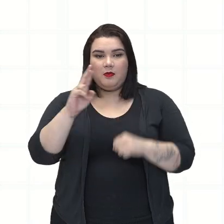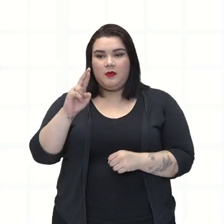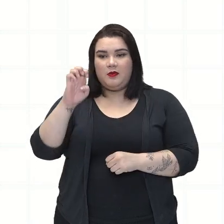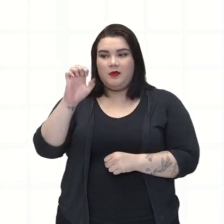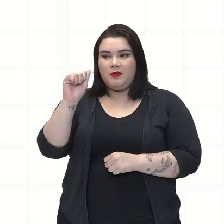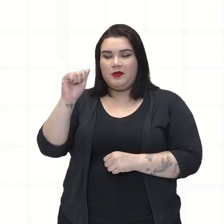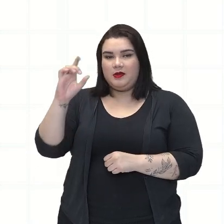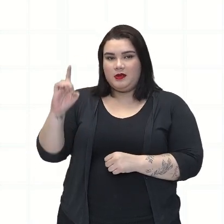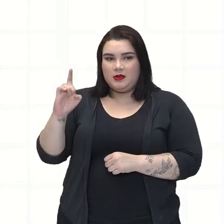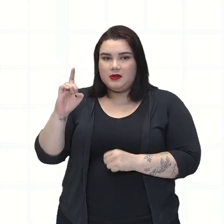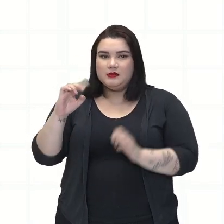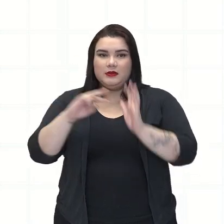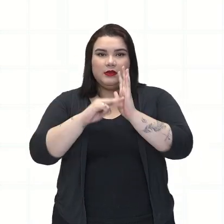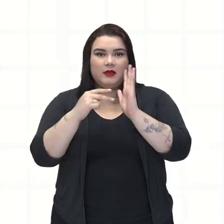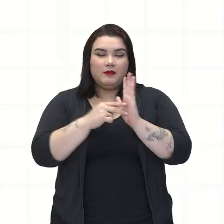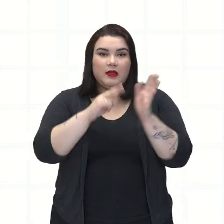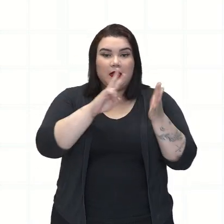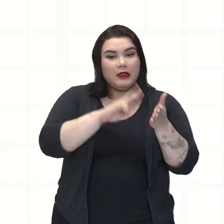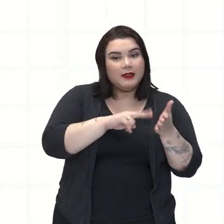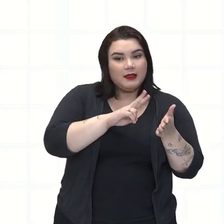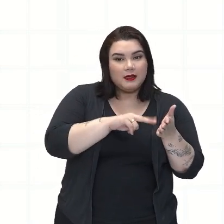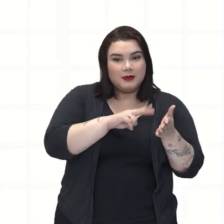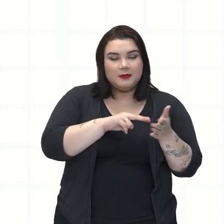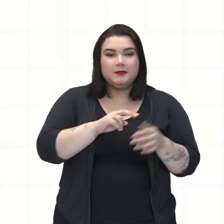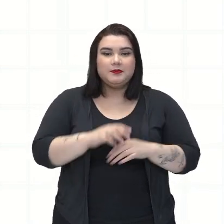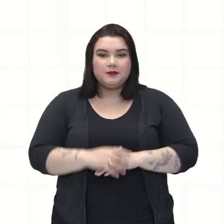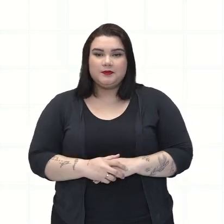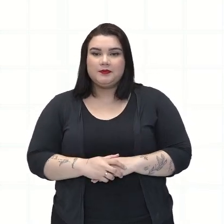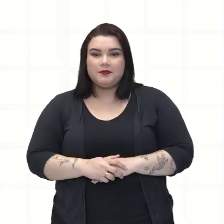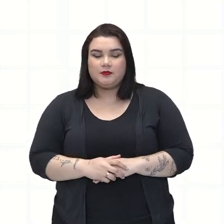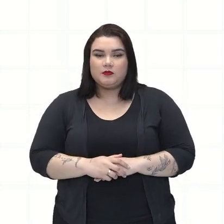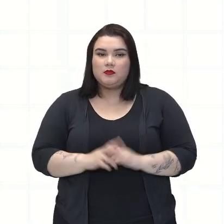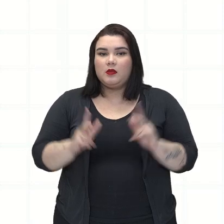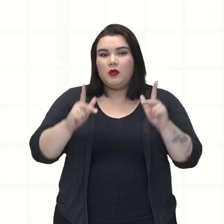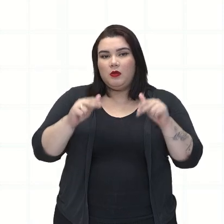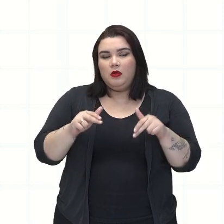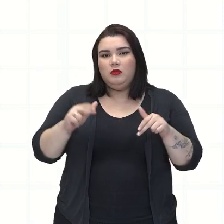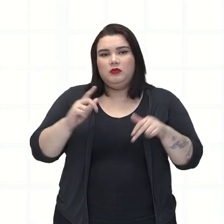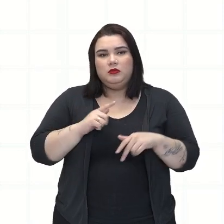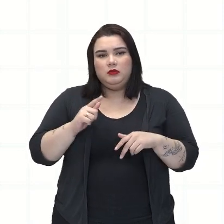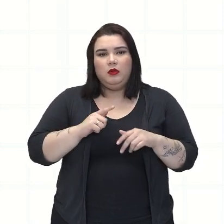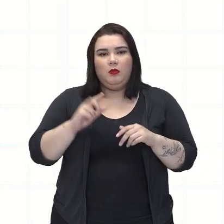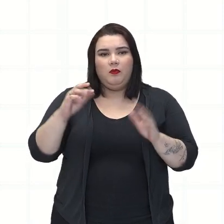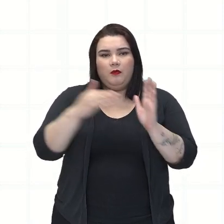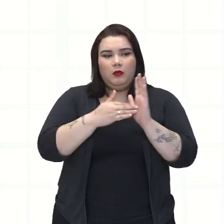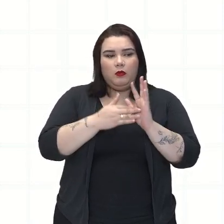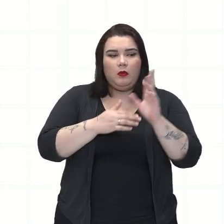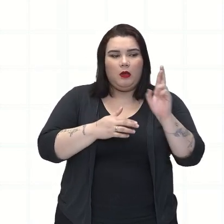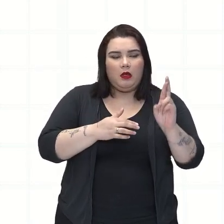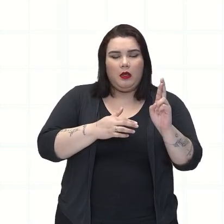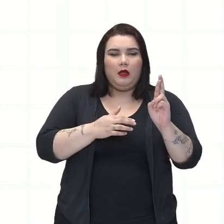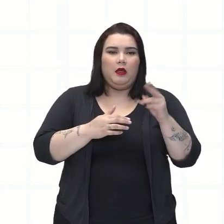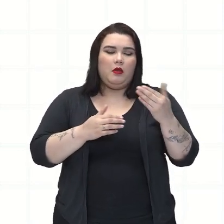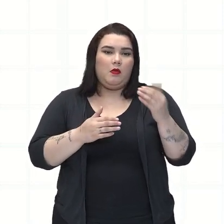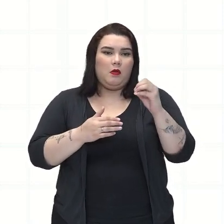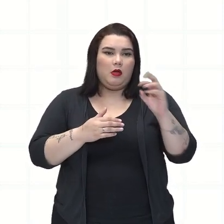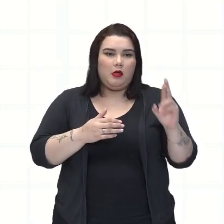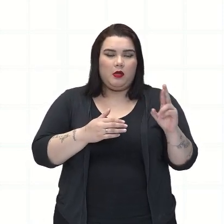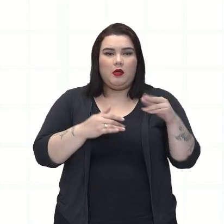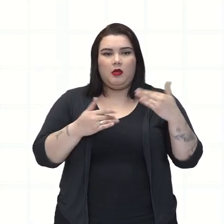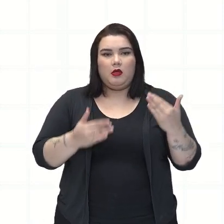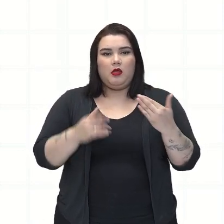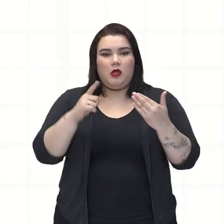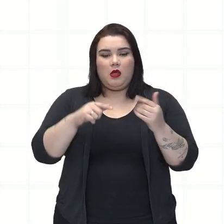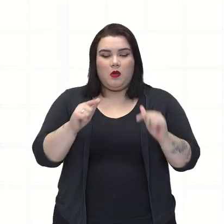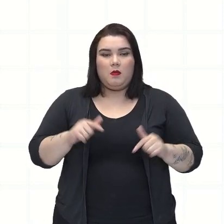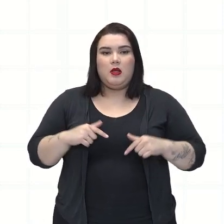eu tenho reader lá no final, assim como actor, né? O R no final, o OR. Então, é uma